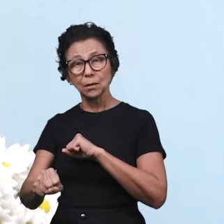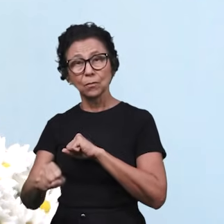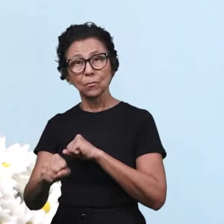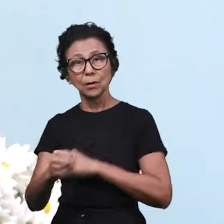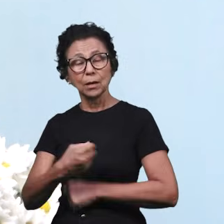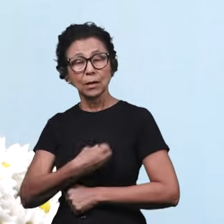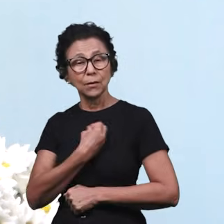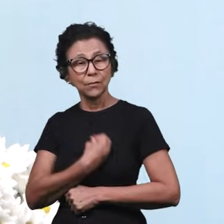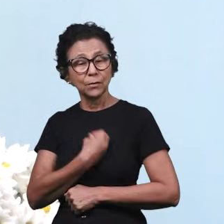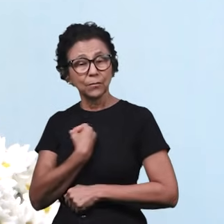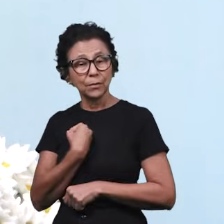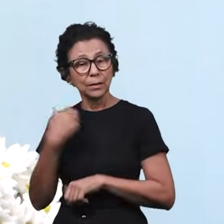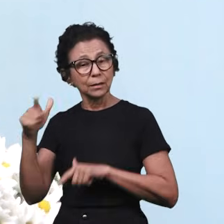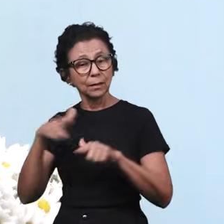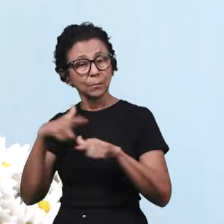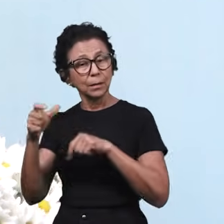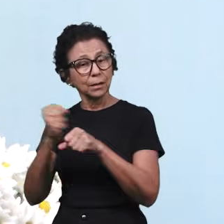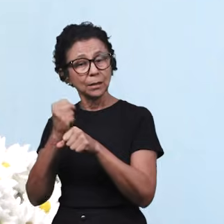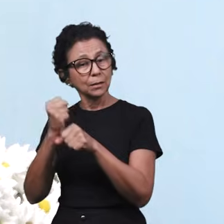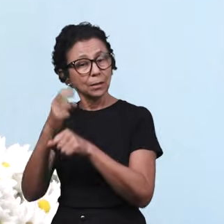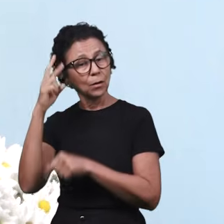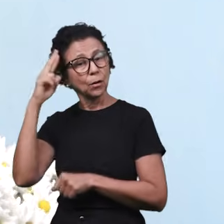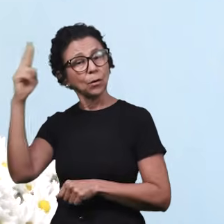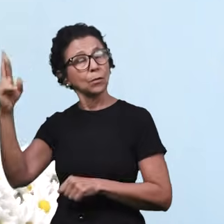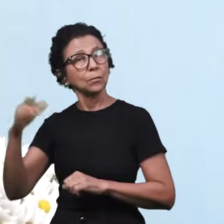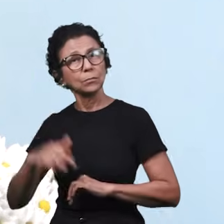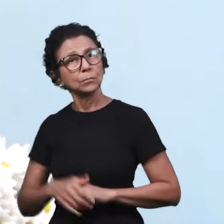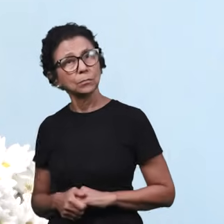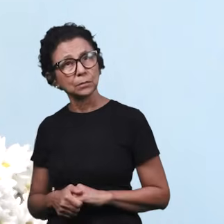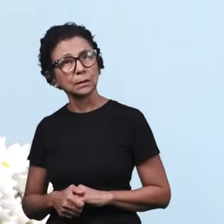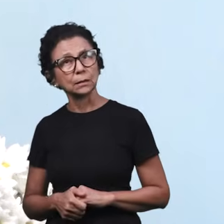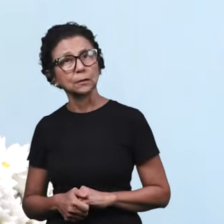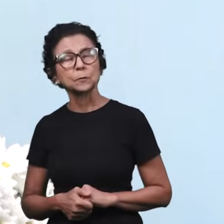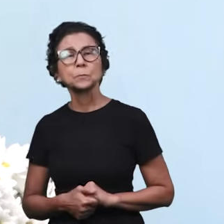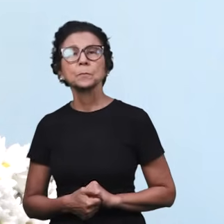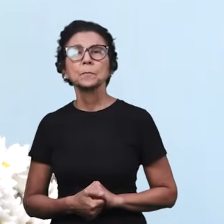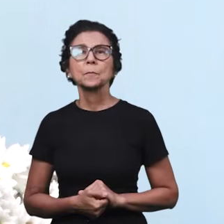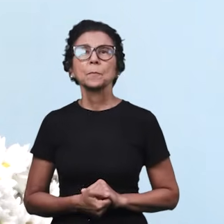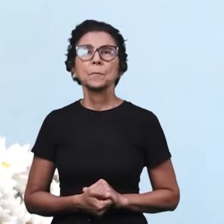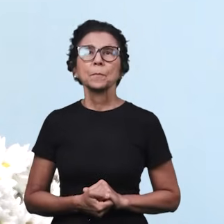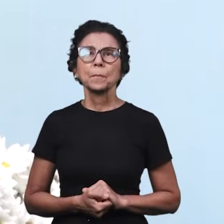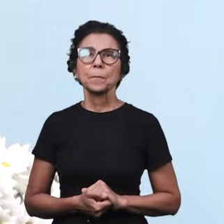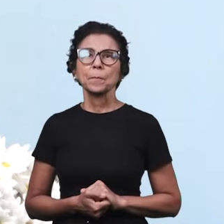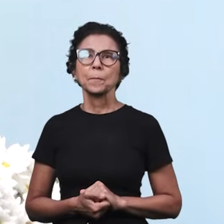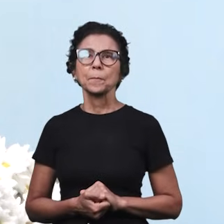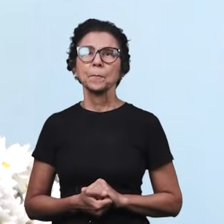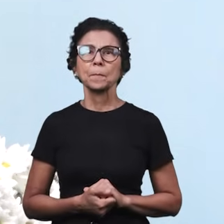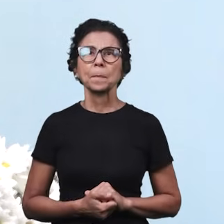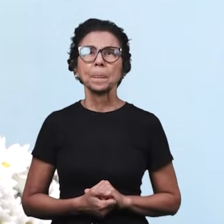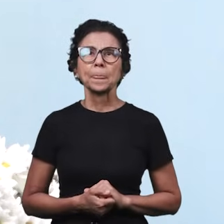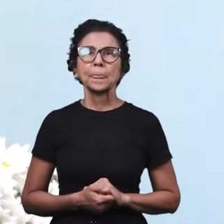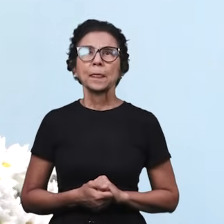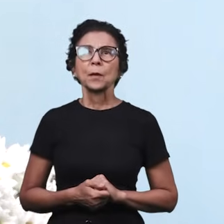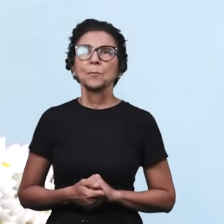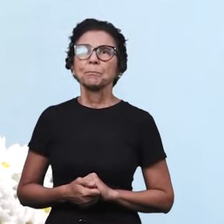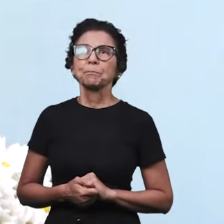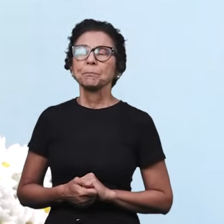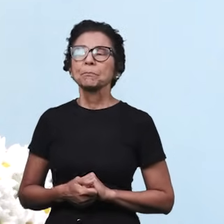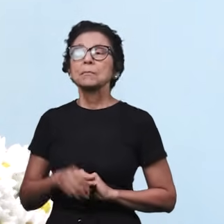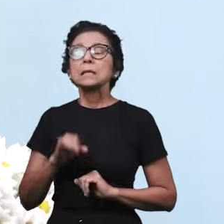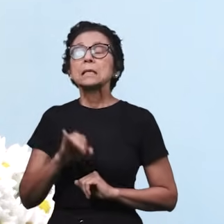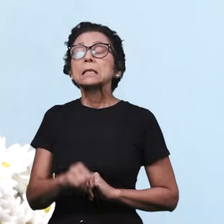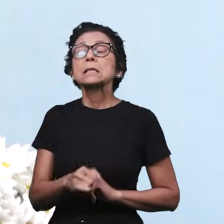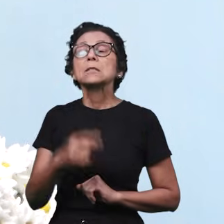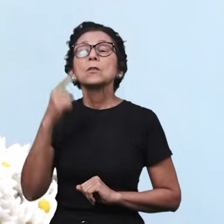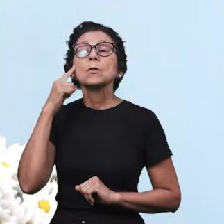Não. Às vezes você tá lá na sua igreja sem o surdo. Se tivesse um surdo aqui, o que eu iria fazer? Eu